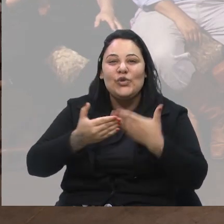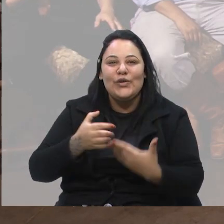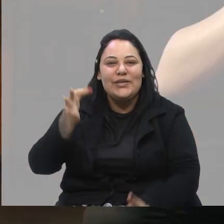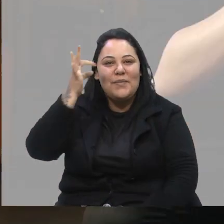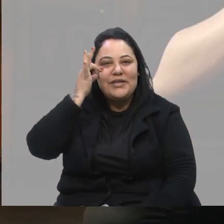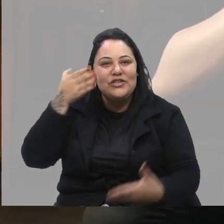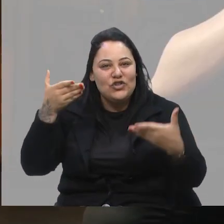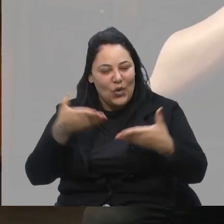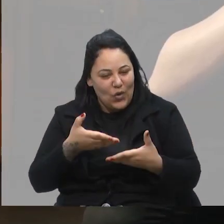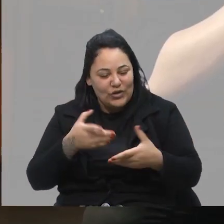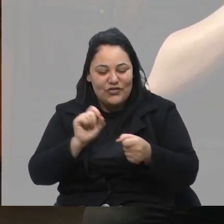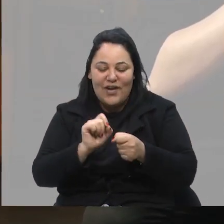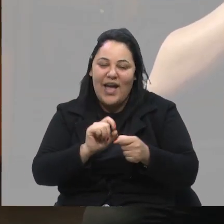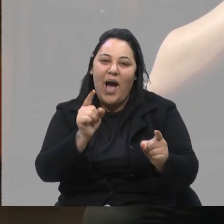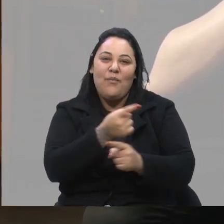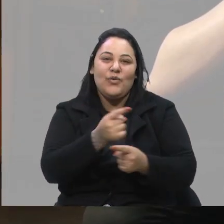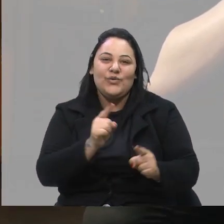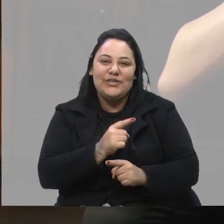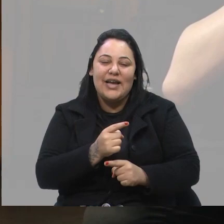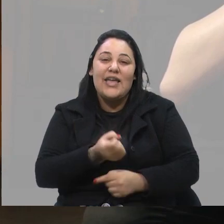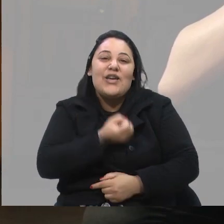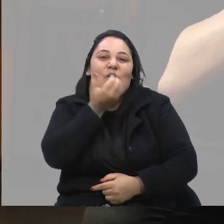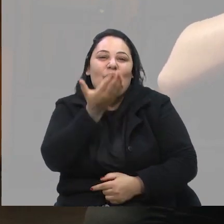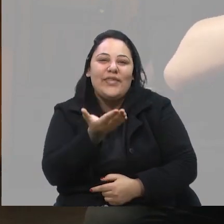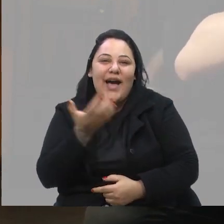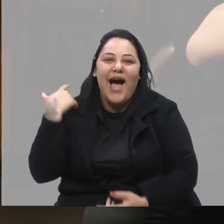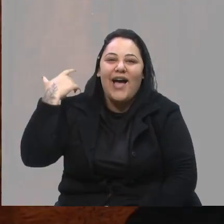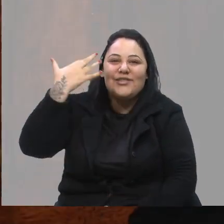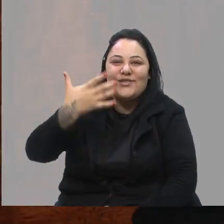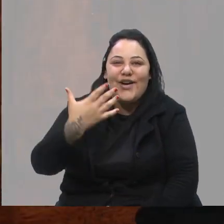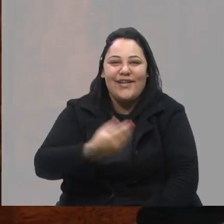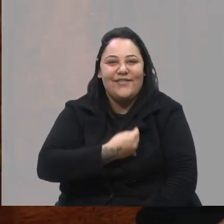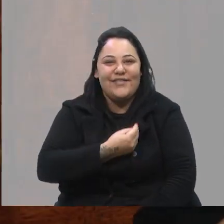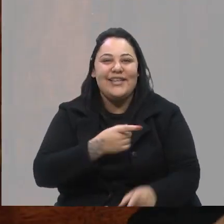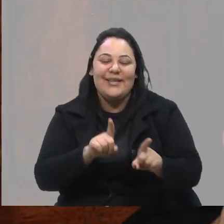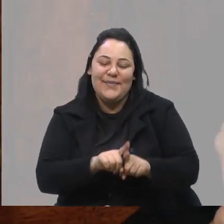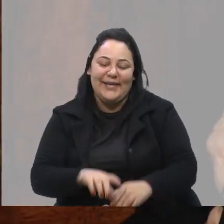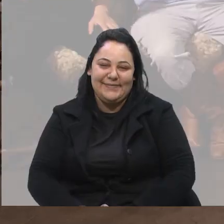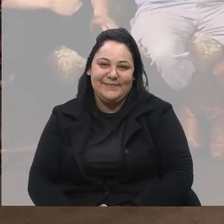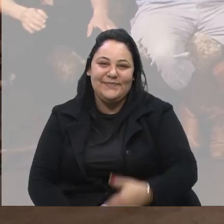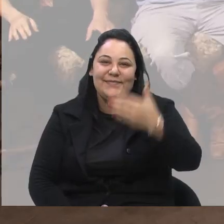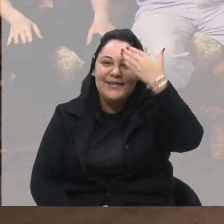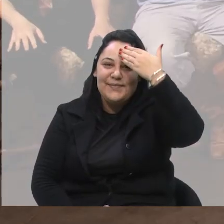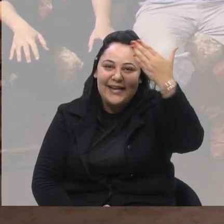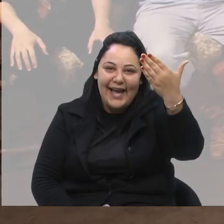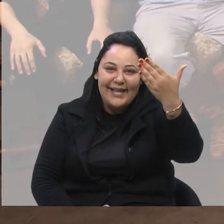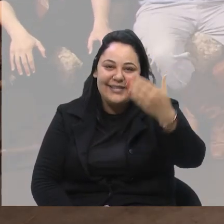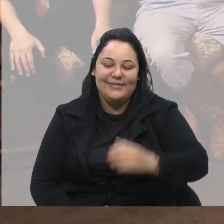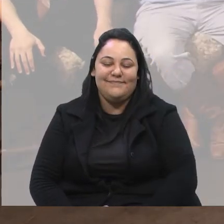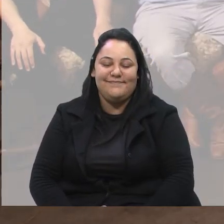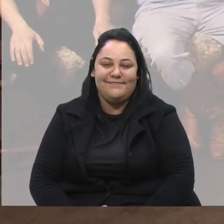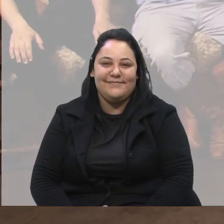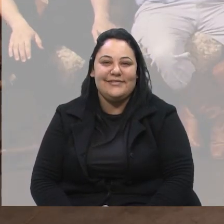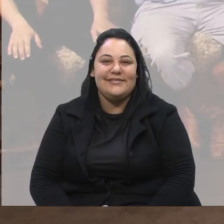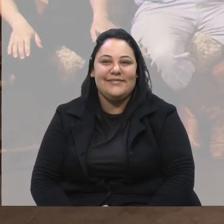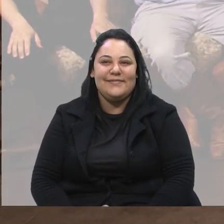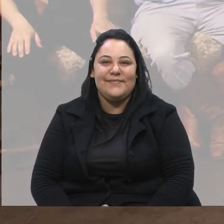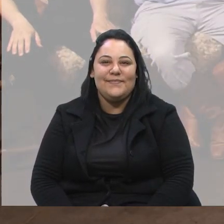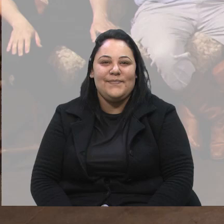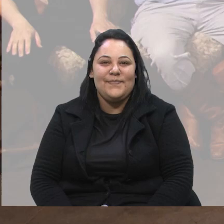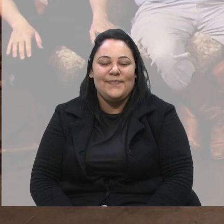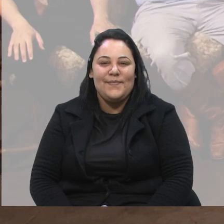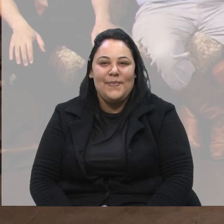aqui, né, fazendo música e podendo contar um pouco da nossa história. Obrigada. Quer deixar um recado também para o público aí, Robson?